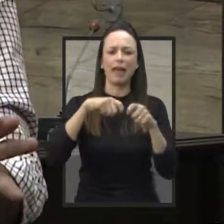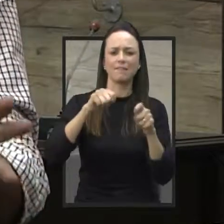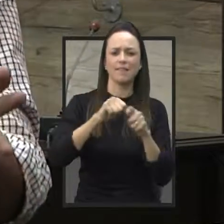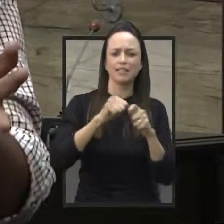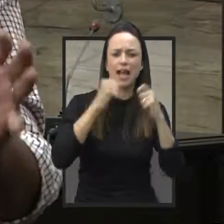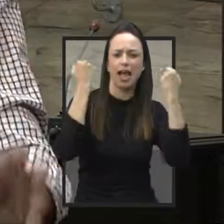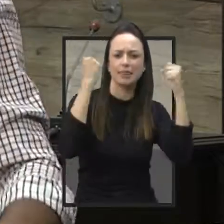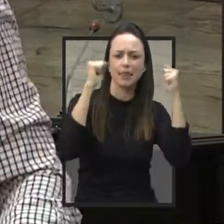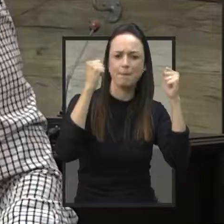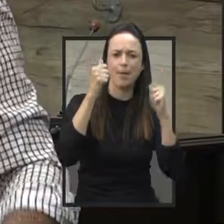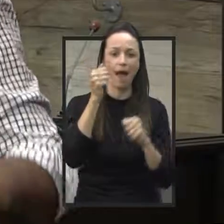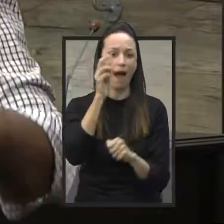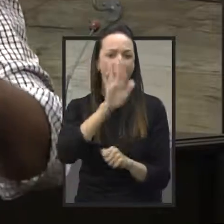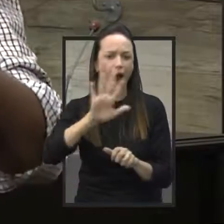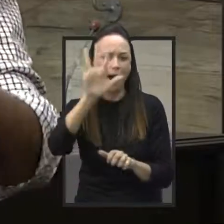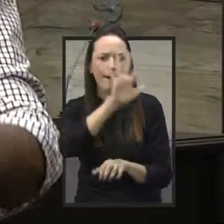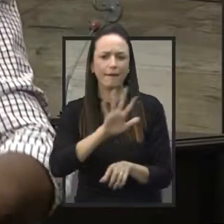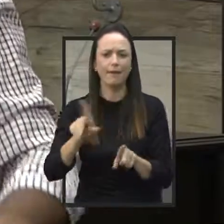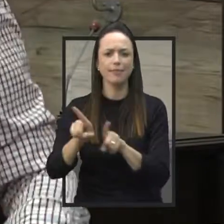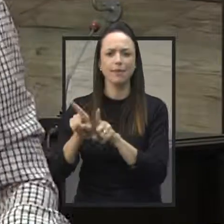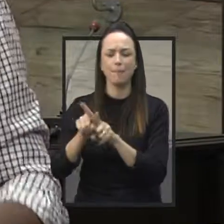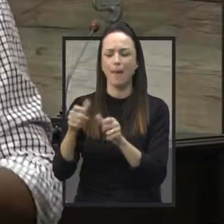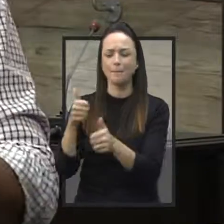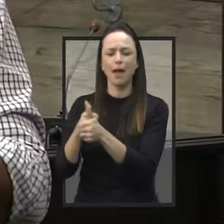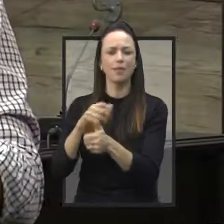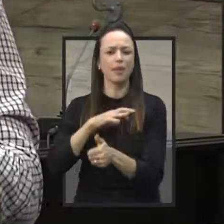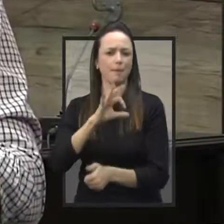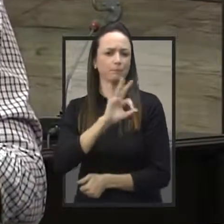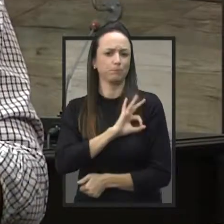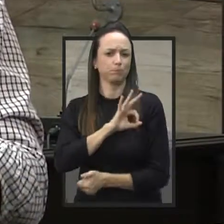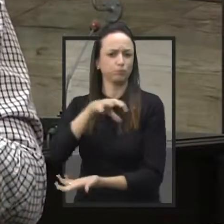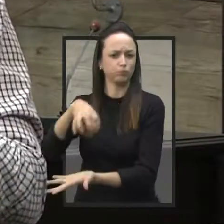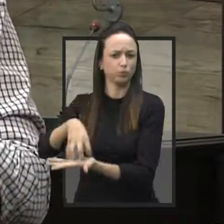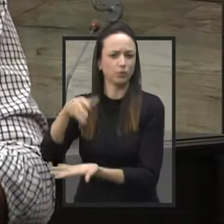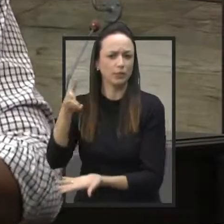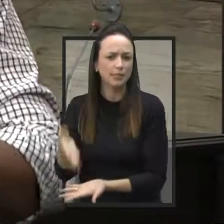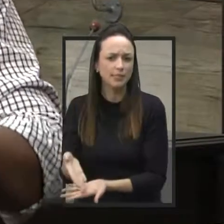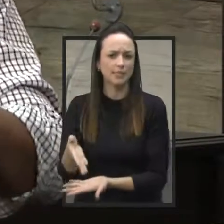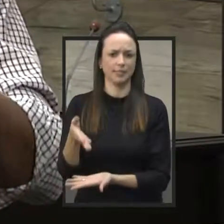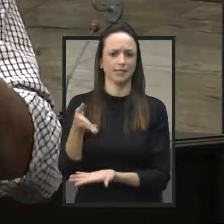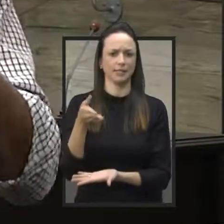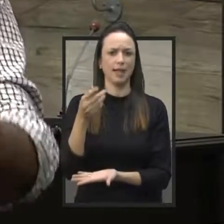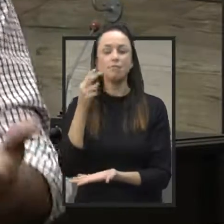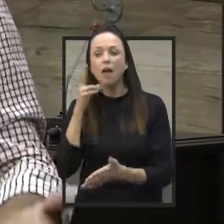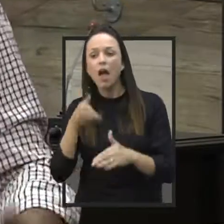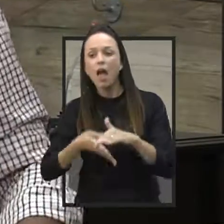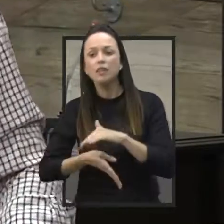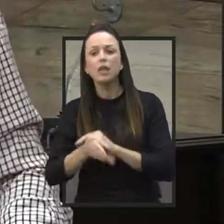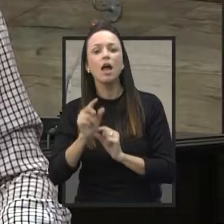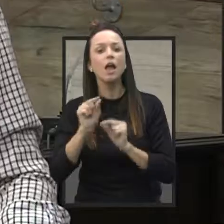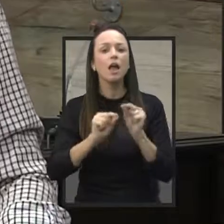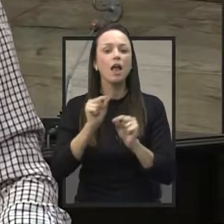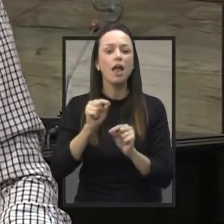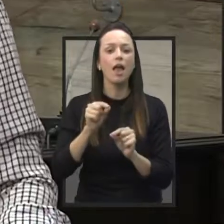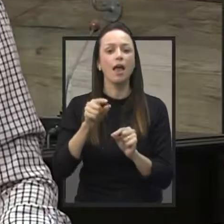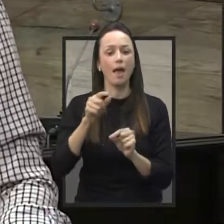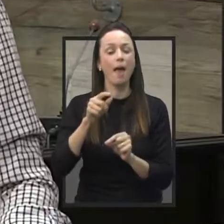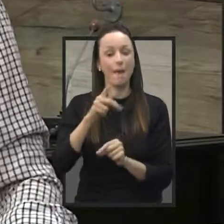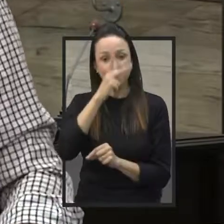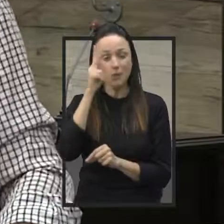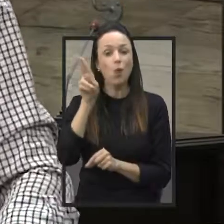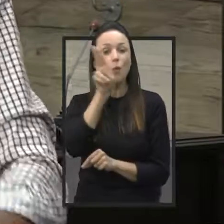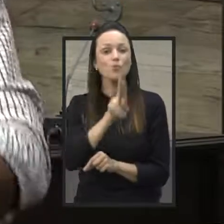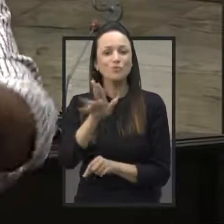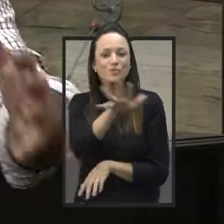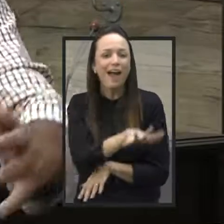Polícia Militar na frente, então tendo uma entrada, vendo quem entra ali dentro, as pessoas vão poder desfrutar daquele